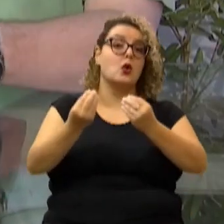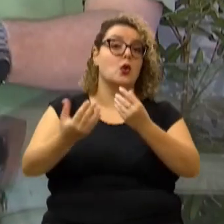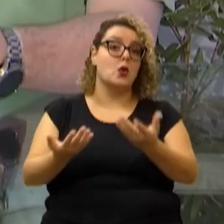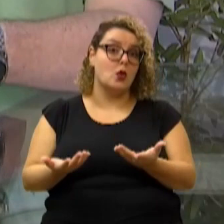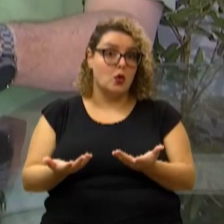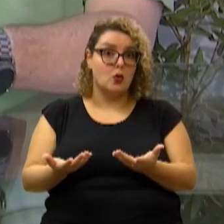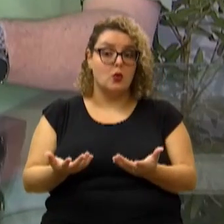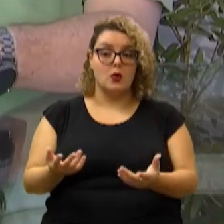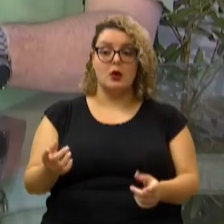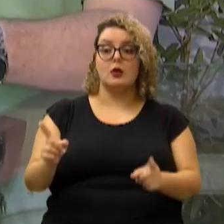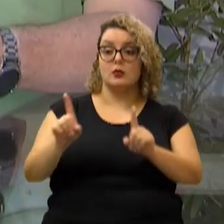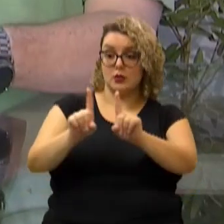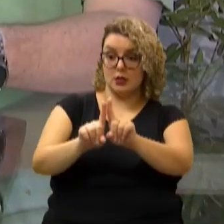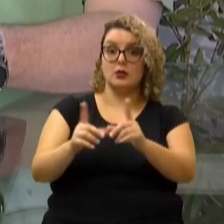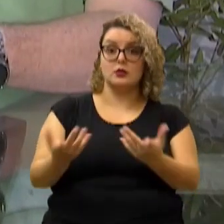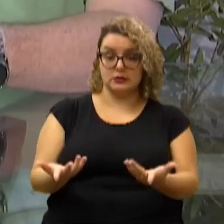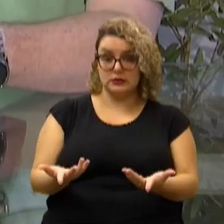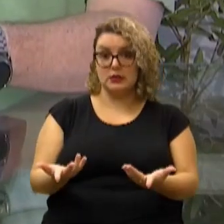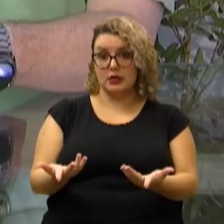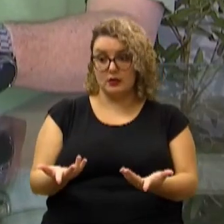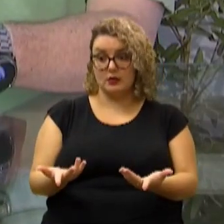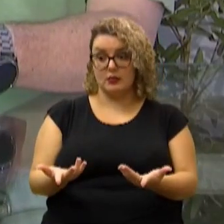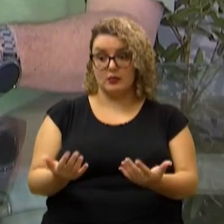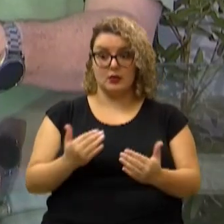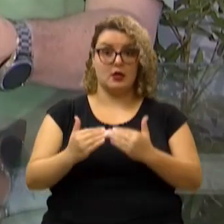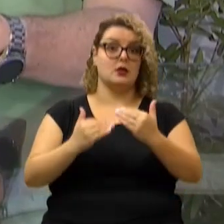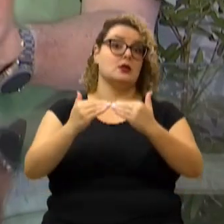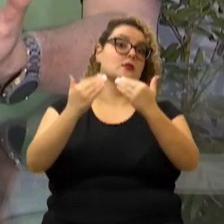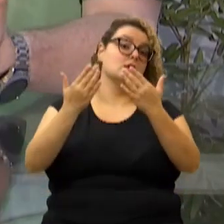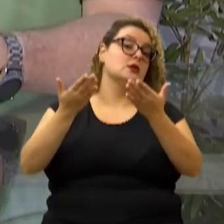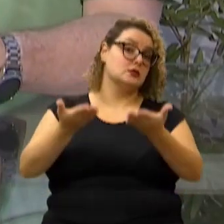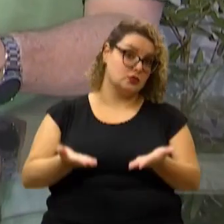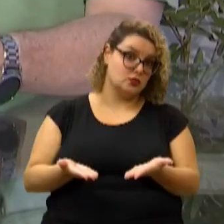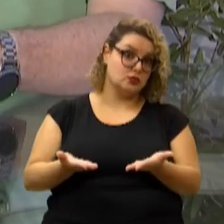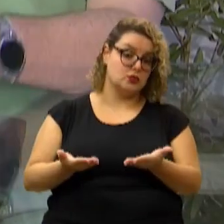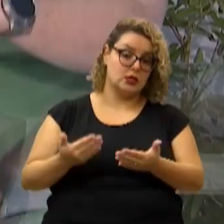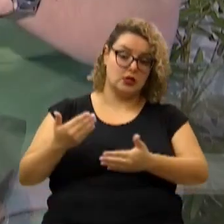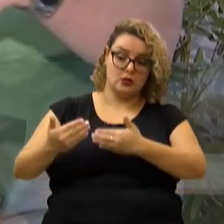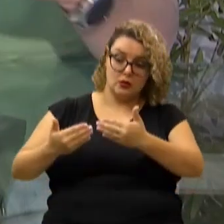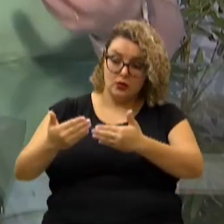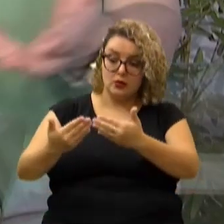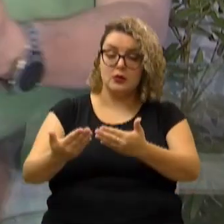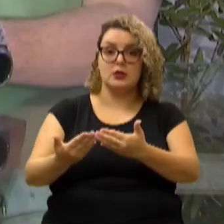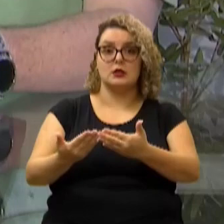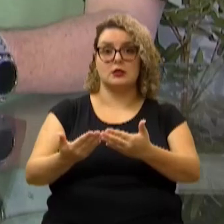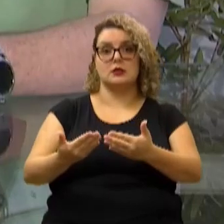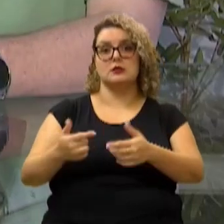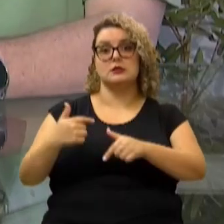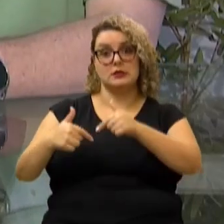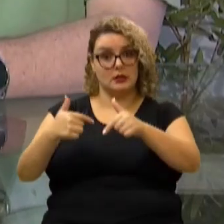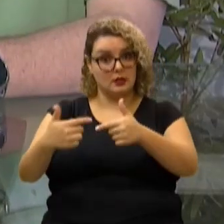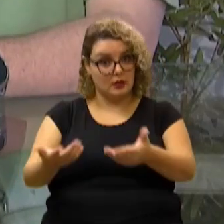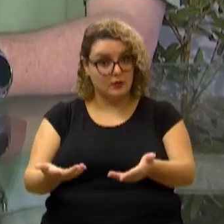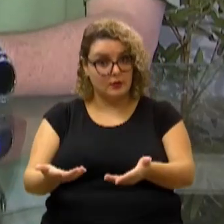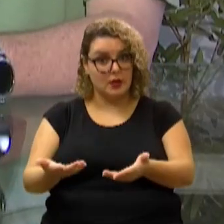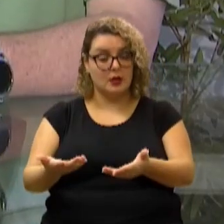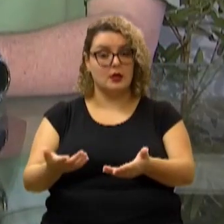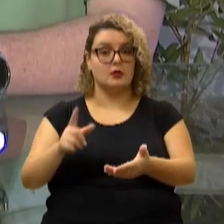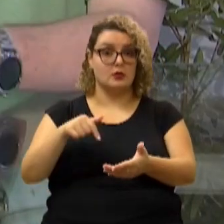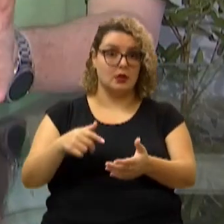como esse casal vai desenvolver isso ao longo dessa jornada